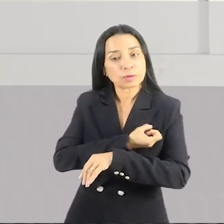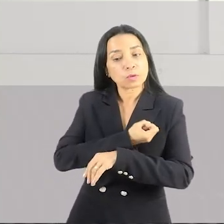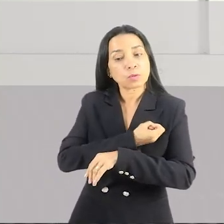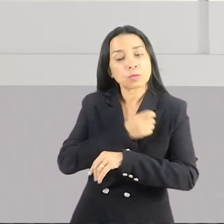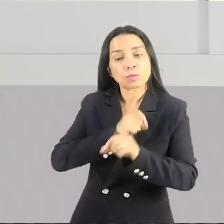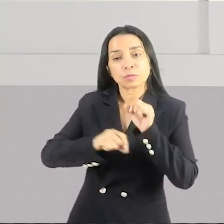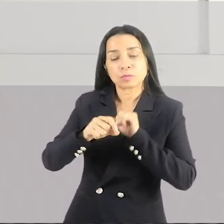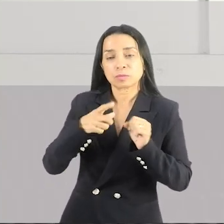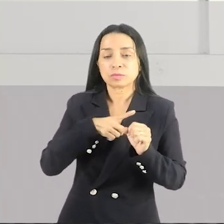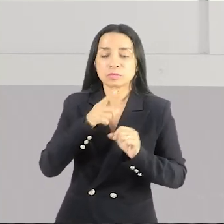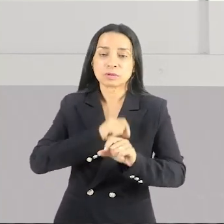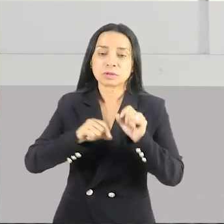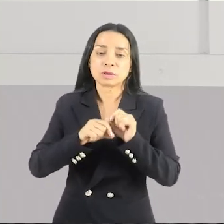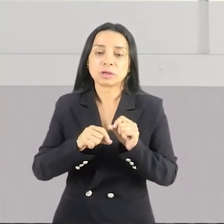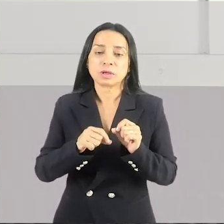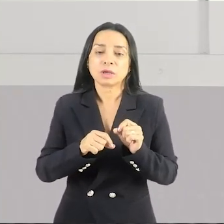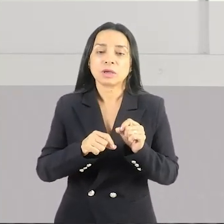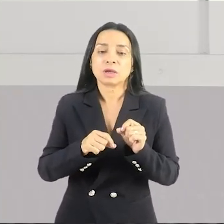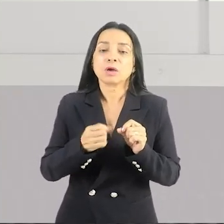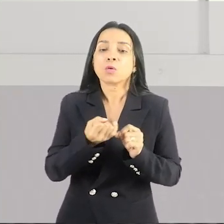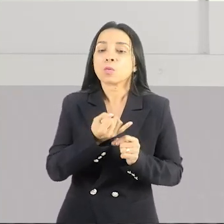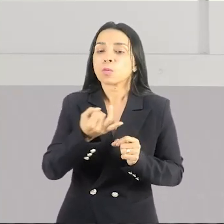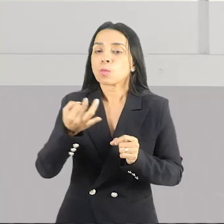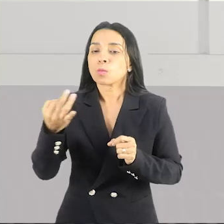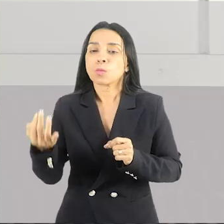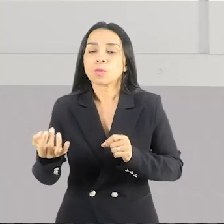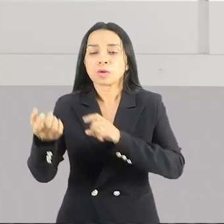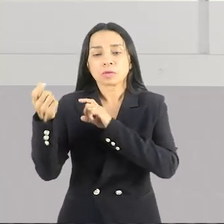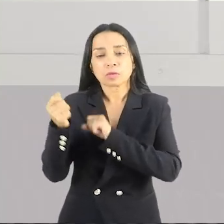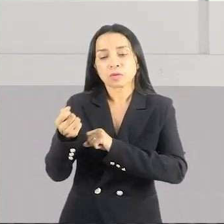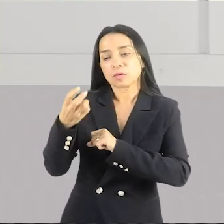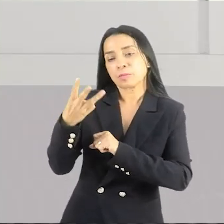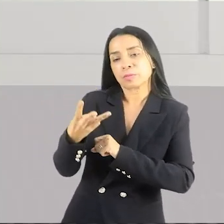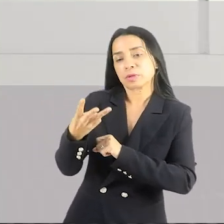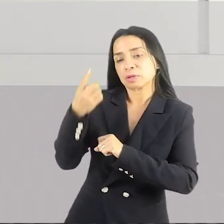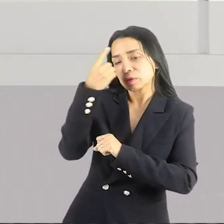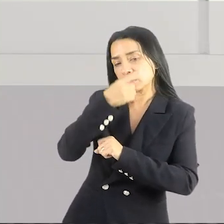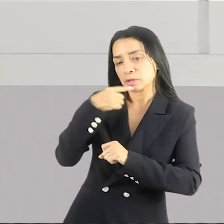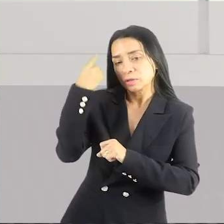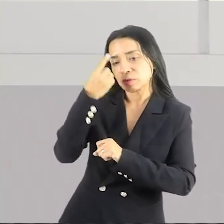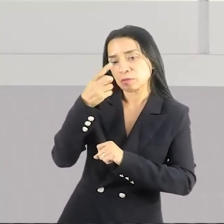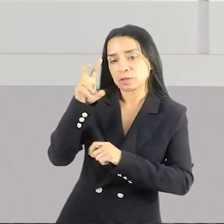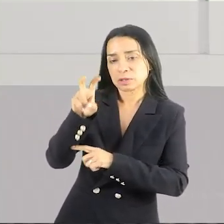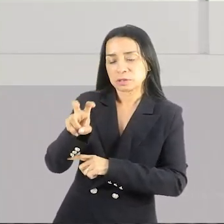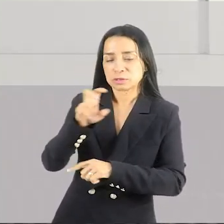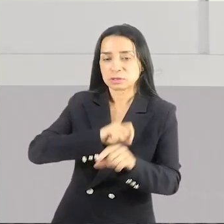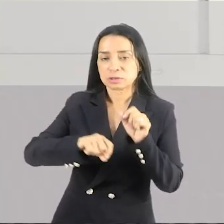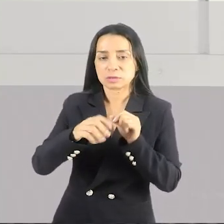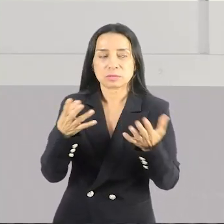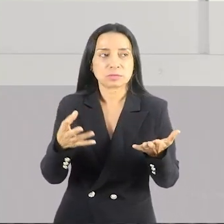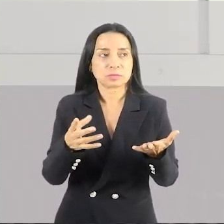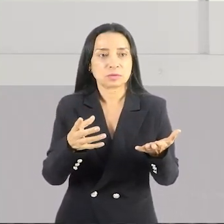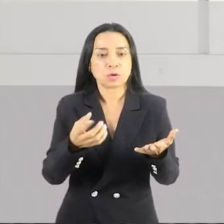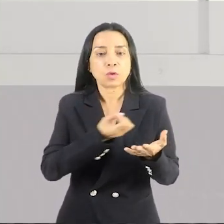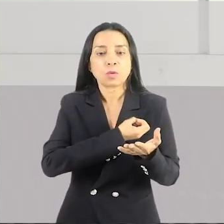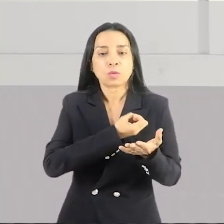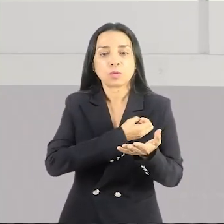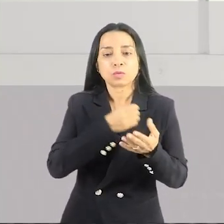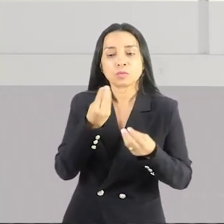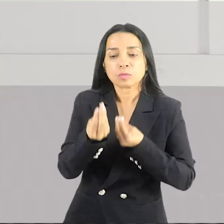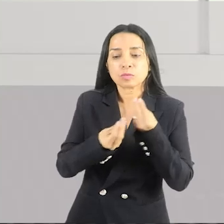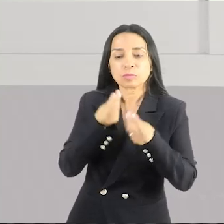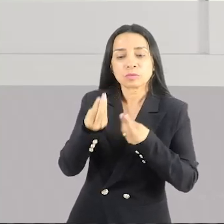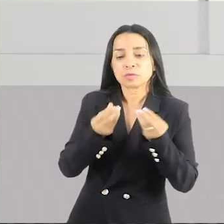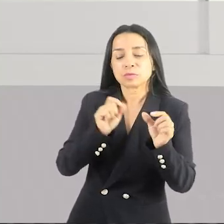3 alunos, quantos dormem 3 horas? 5. Então esse 3 vai aparecer 5 vezes. Então esse número aqui ele funciona como